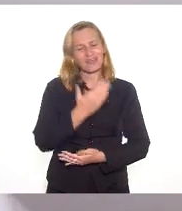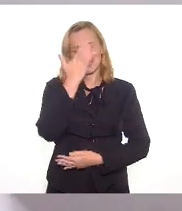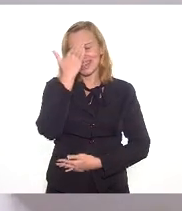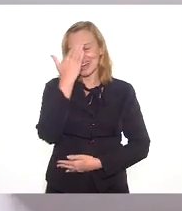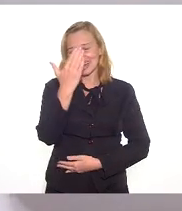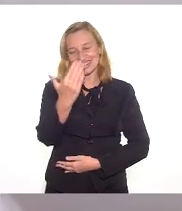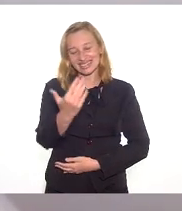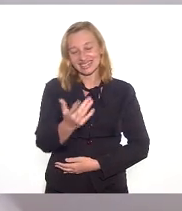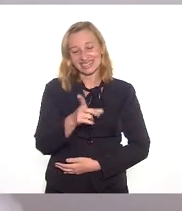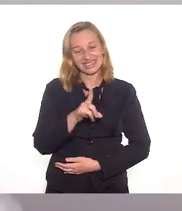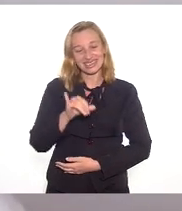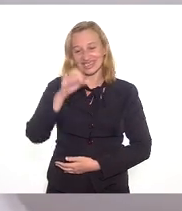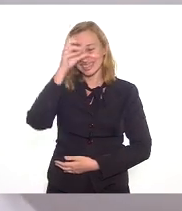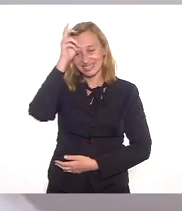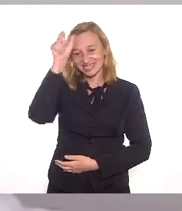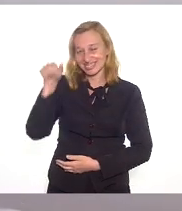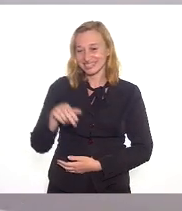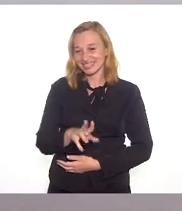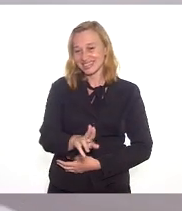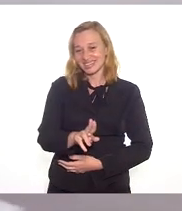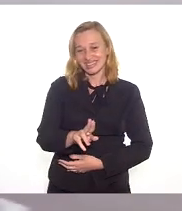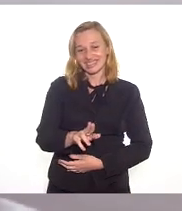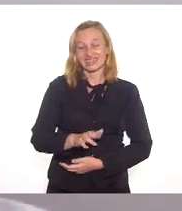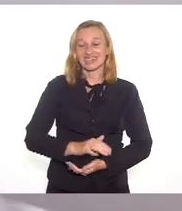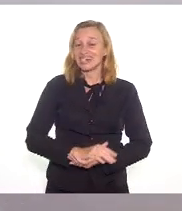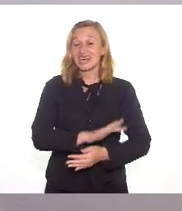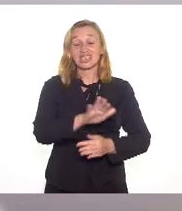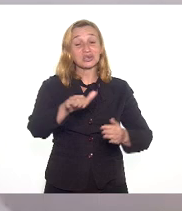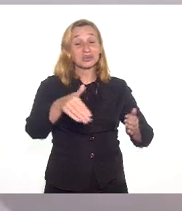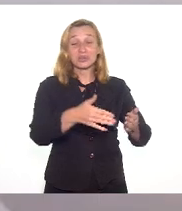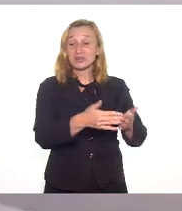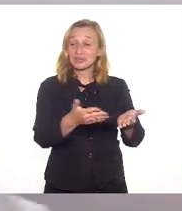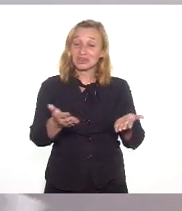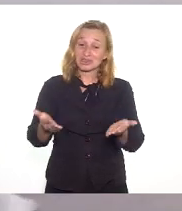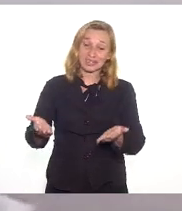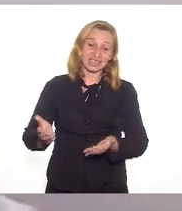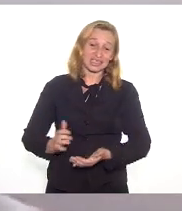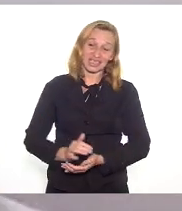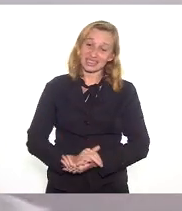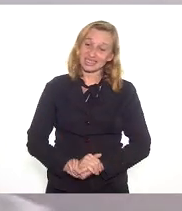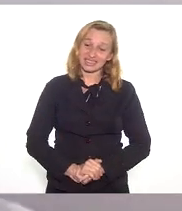obrigado, tia Ju, e aqueles que tiveram a paciência de me ouvir.